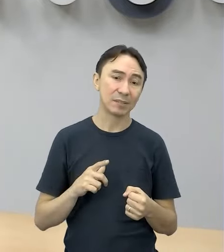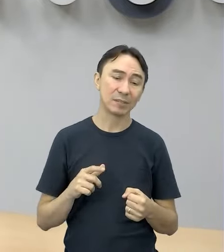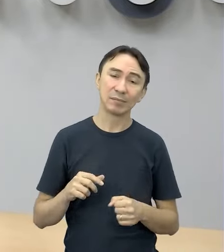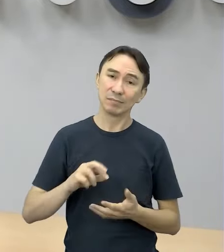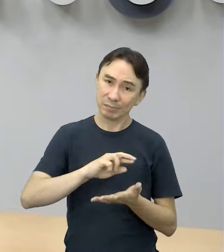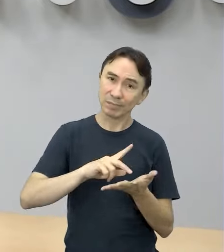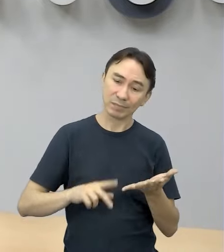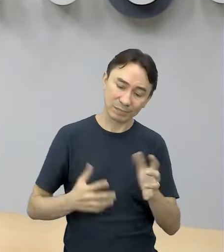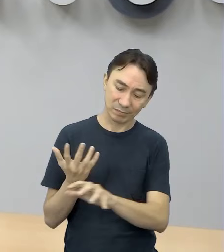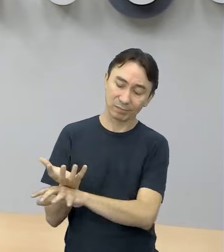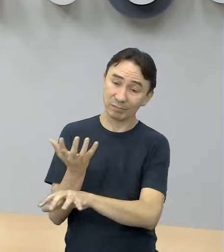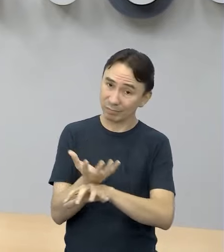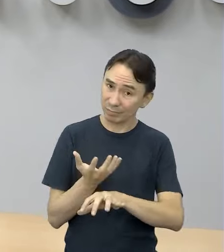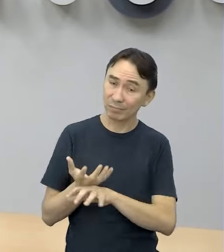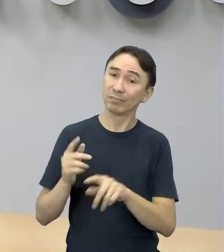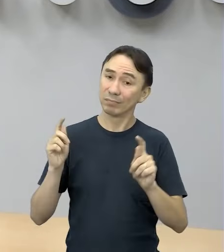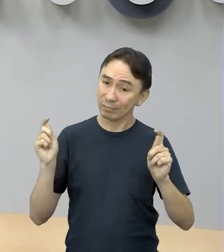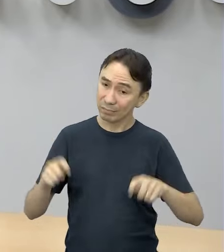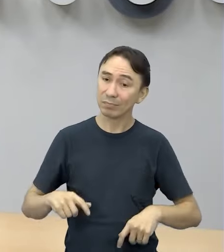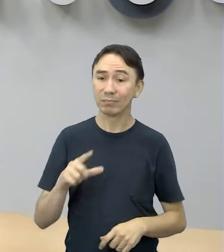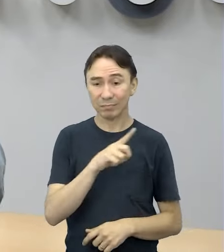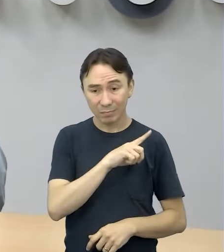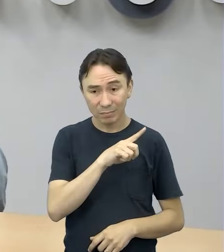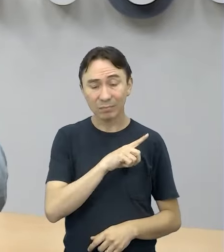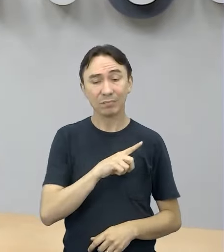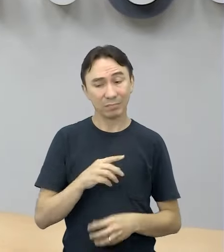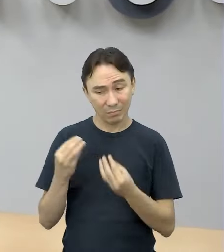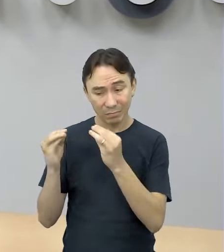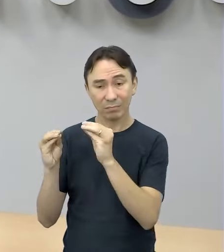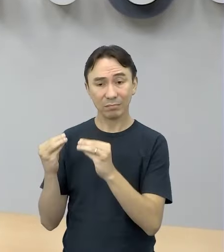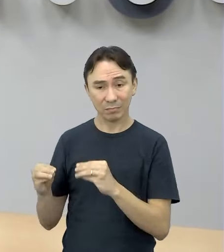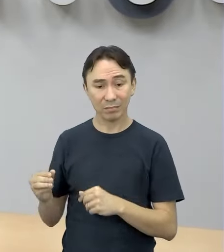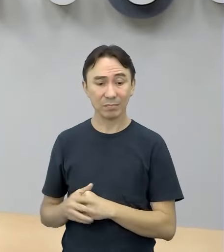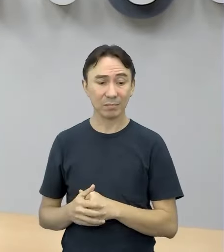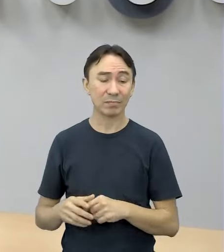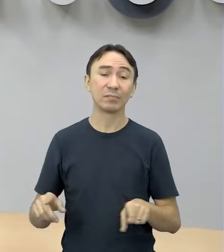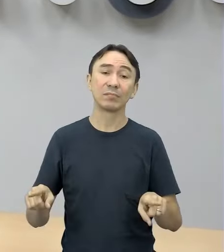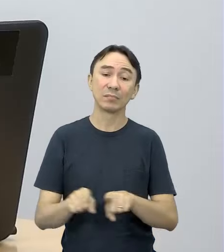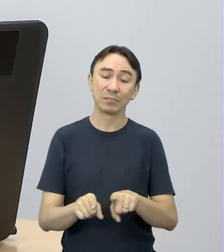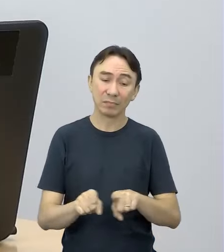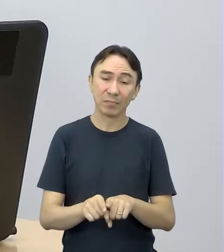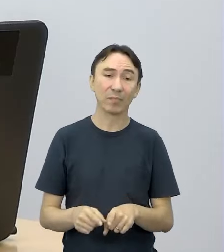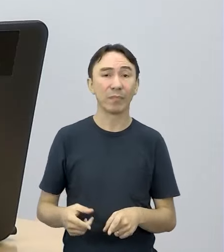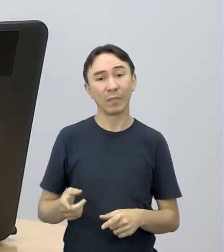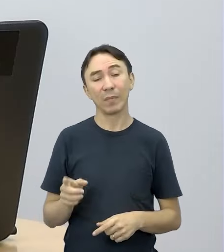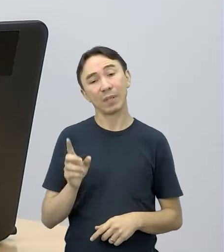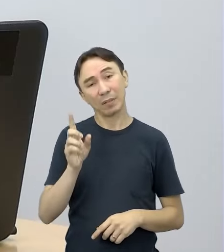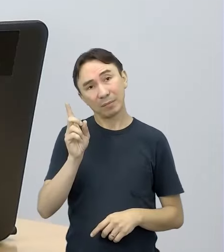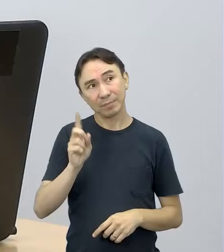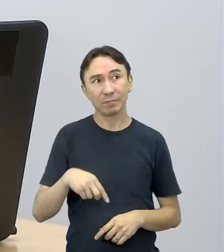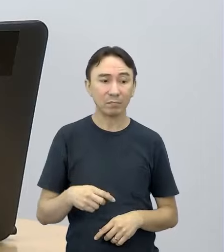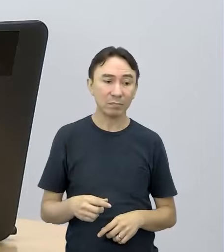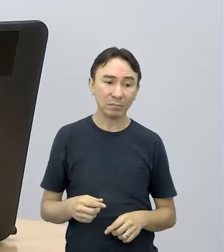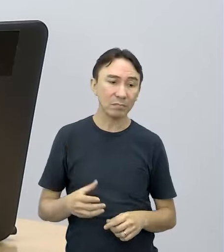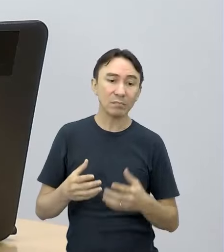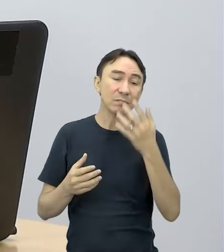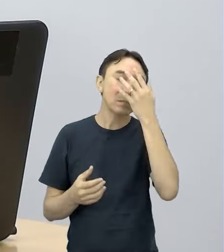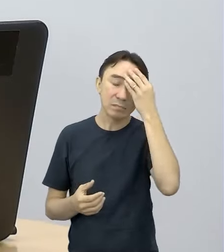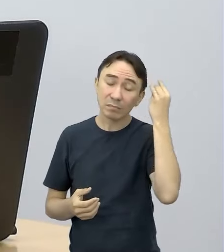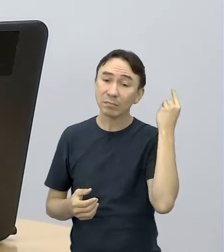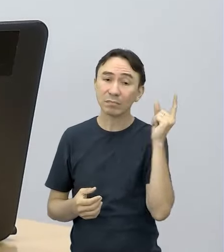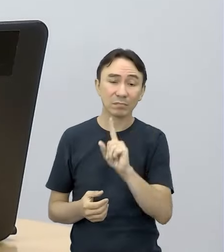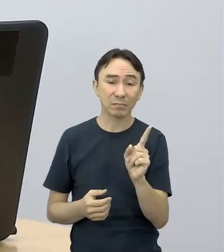demais componentes. Isso mesmo, Bruno. E também a questão da oralidade, né? Também a gente não deixa, né, a questão